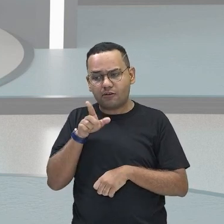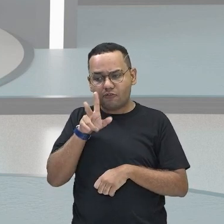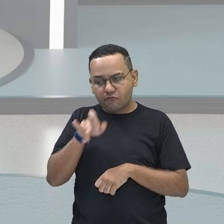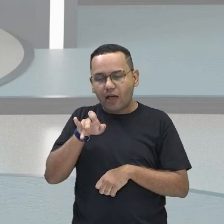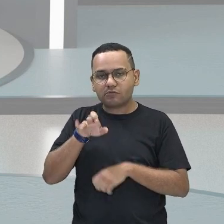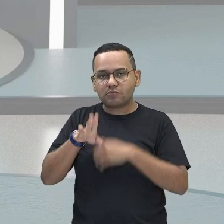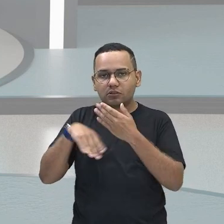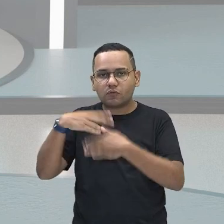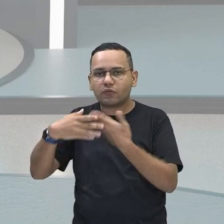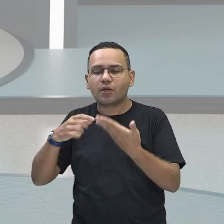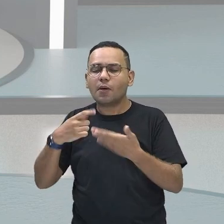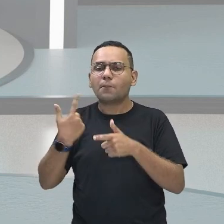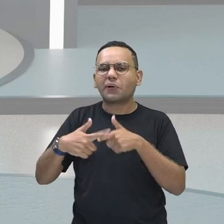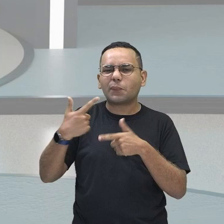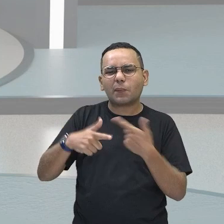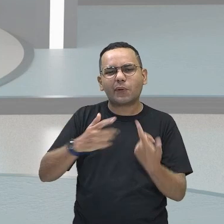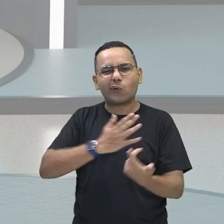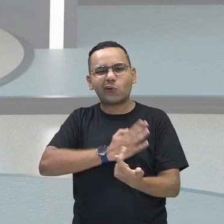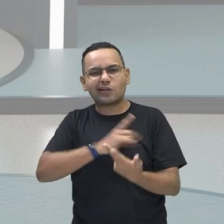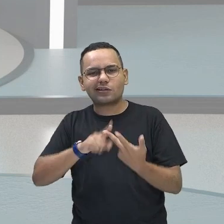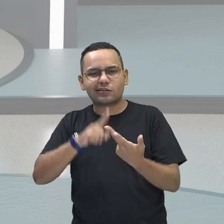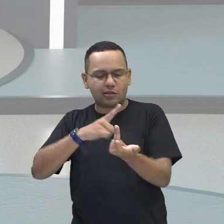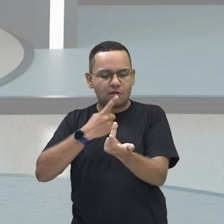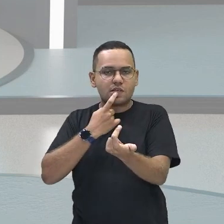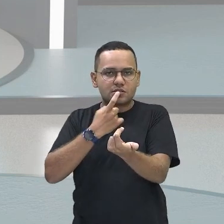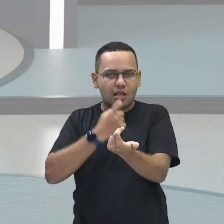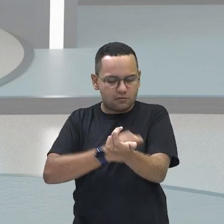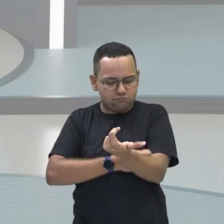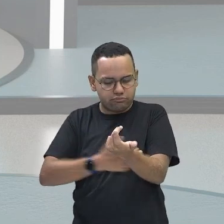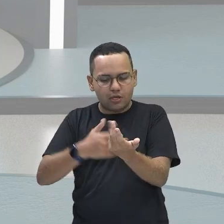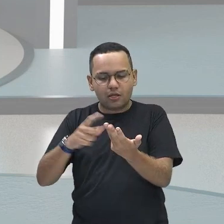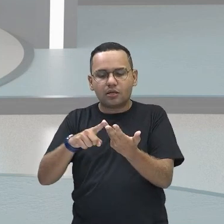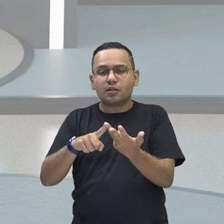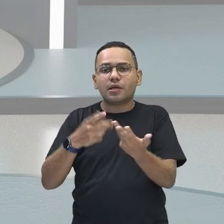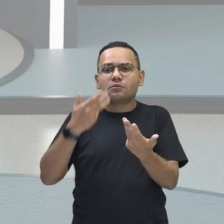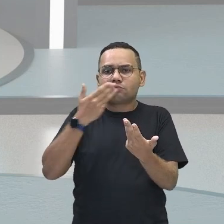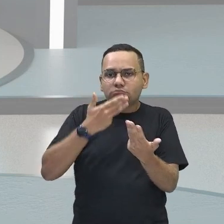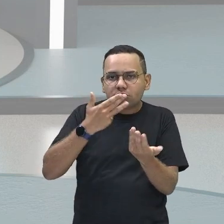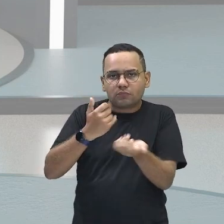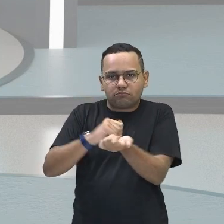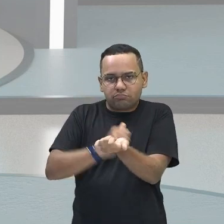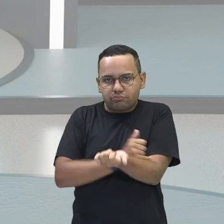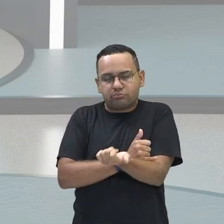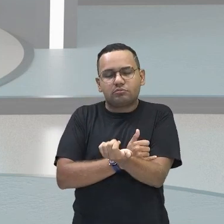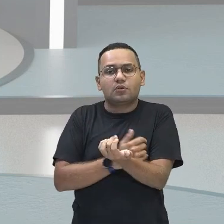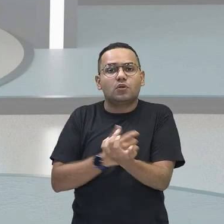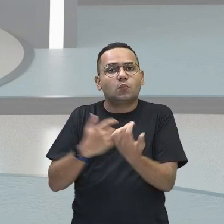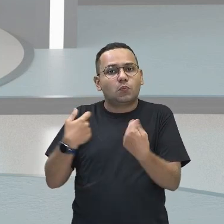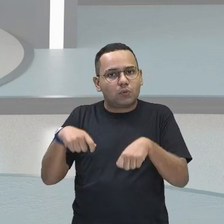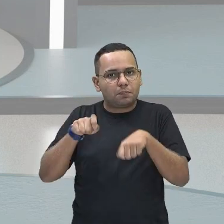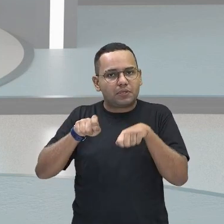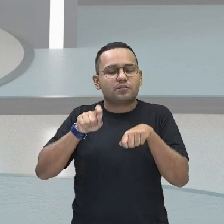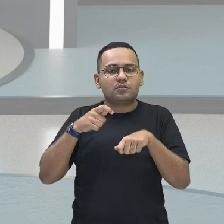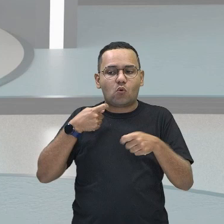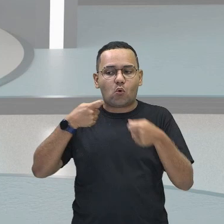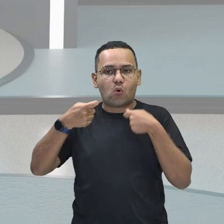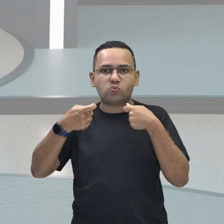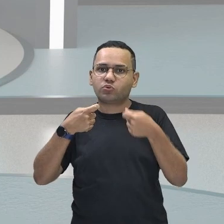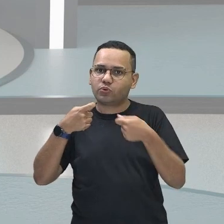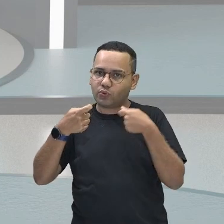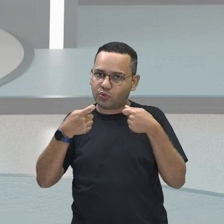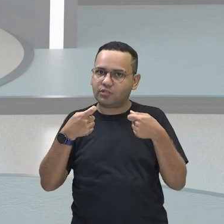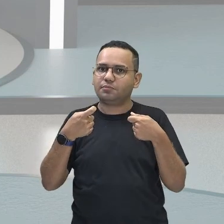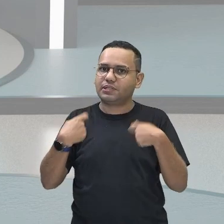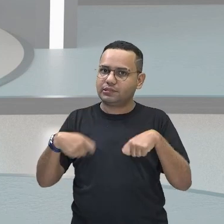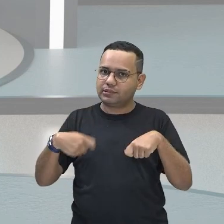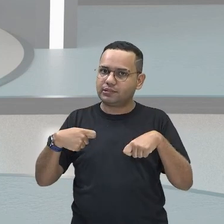gordura no sangue e outros problemas Associados bom então é muito importante ter esse controle no que se está comendo